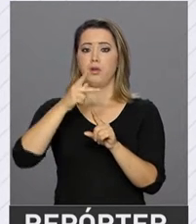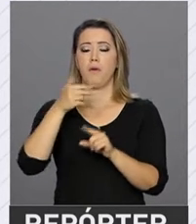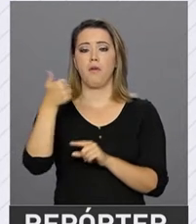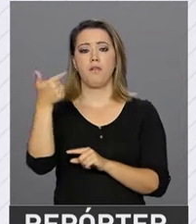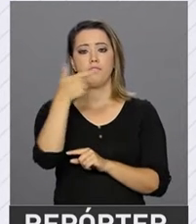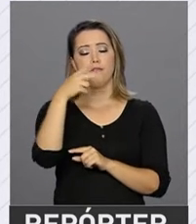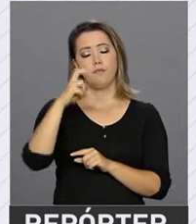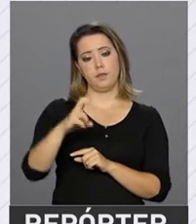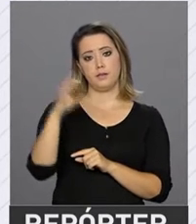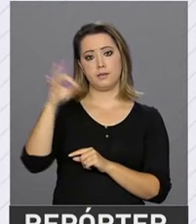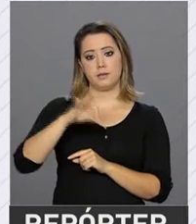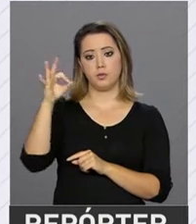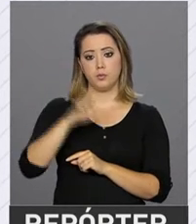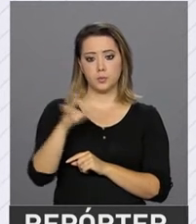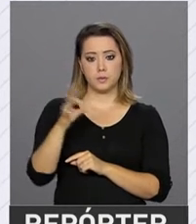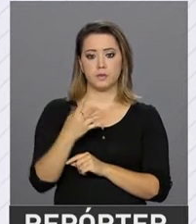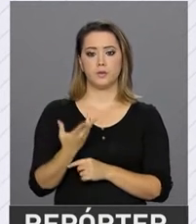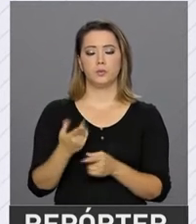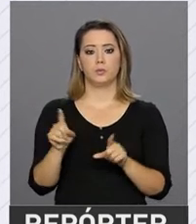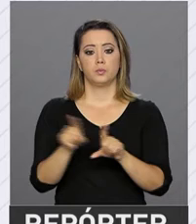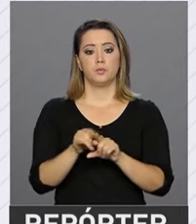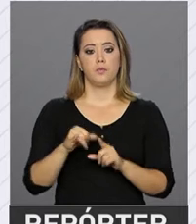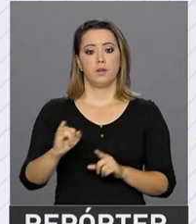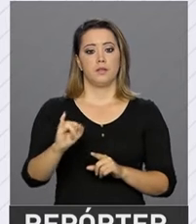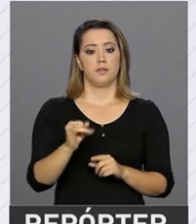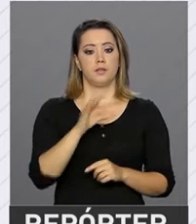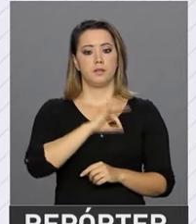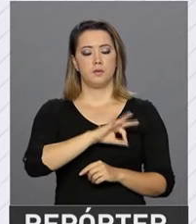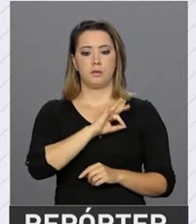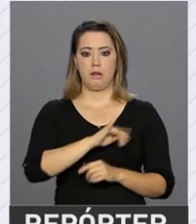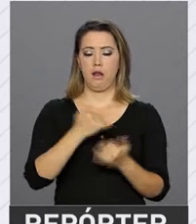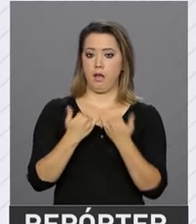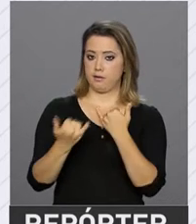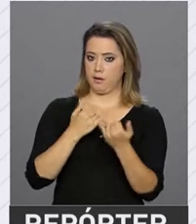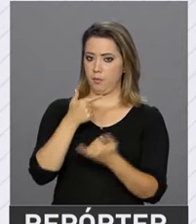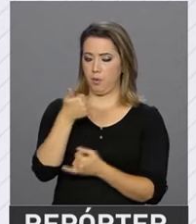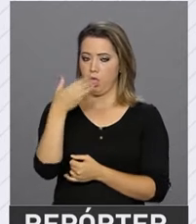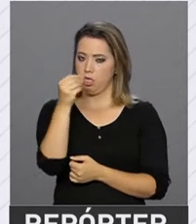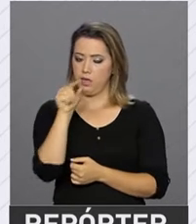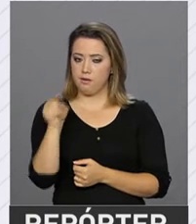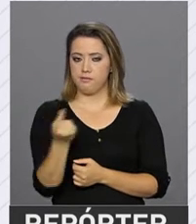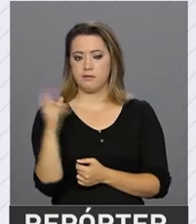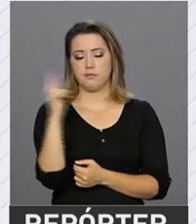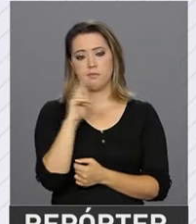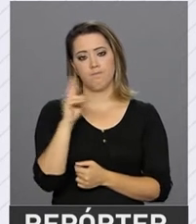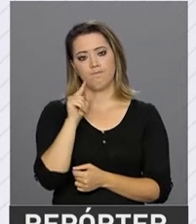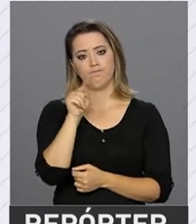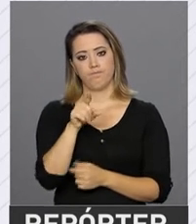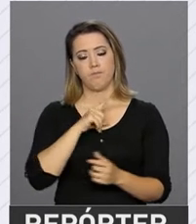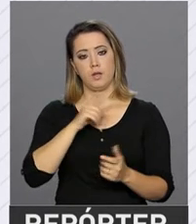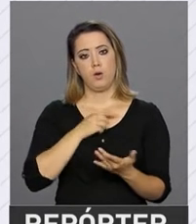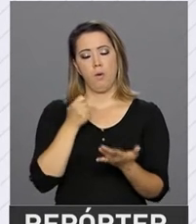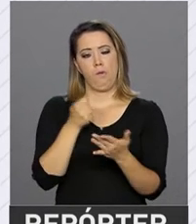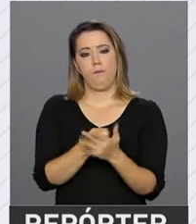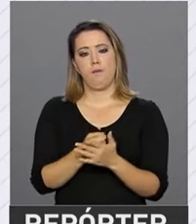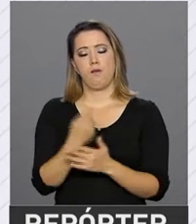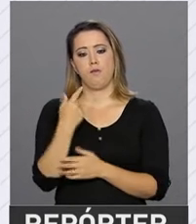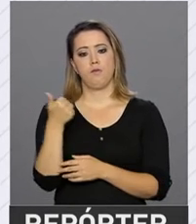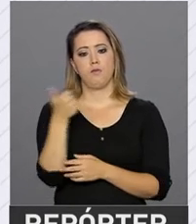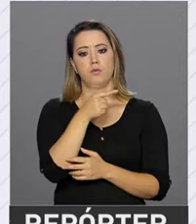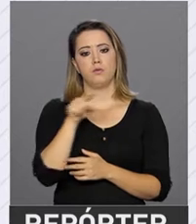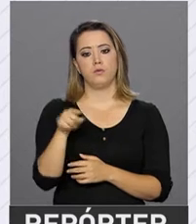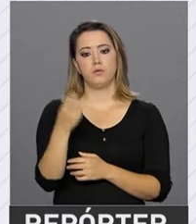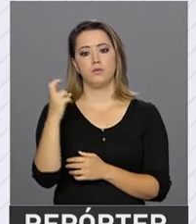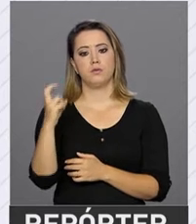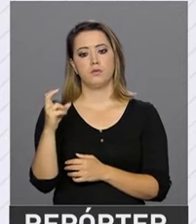25 por cento do valor de um salário por exemplo é de 10 mil reais a indenização vai ser de doze